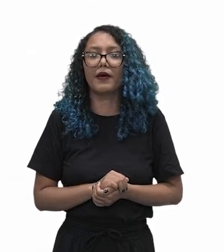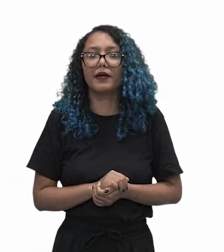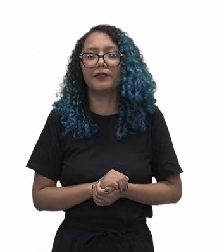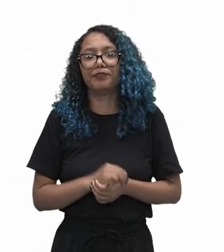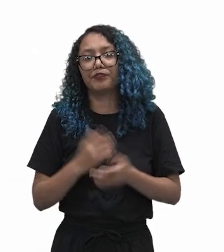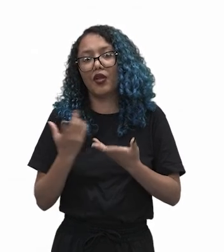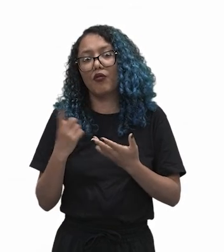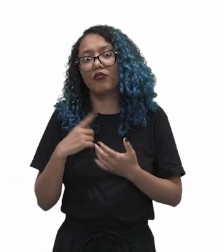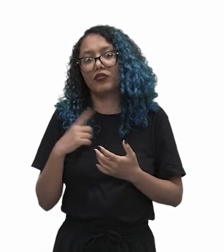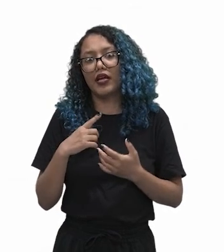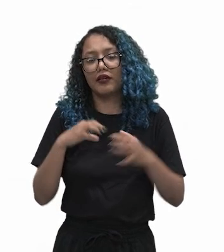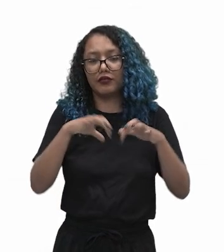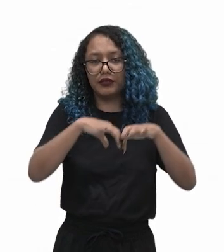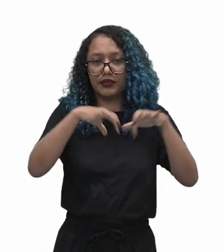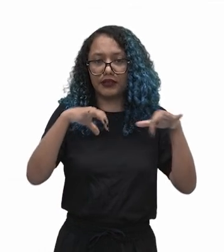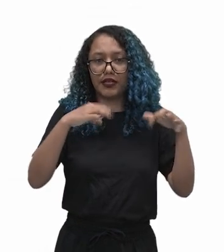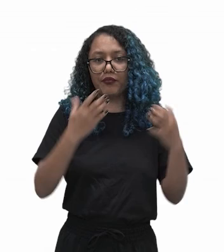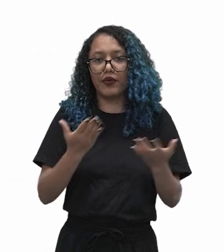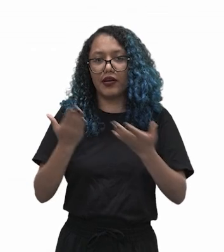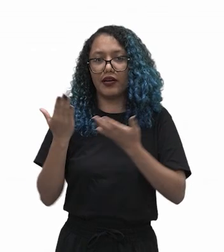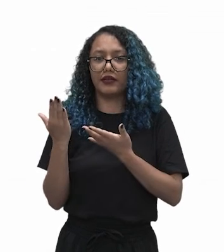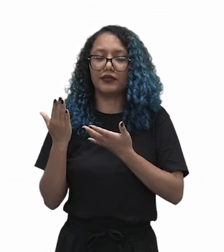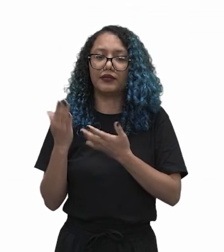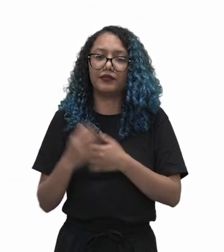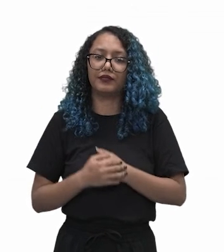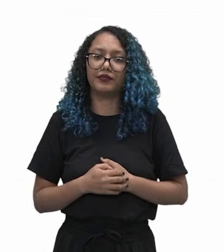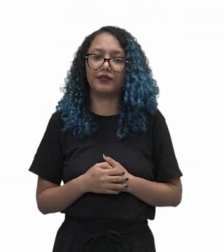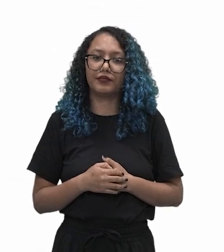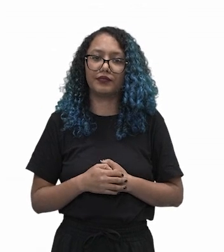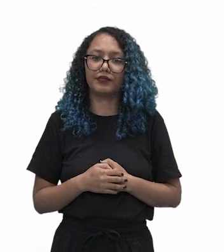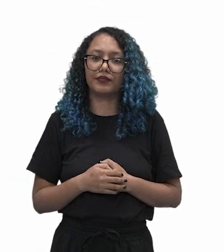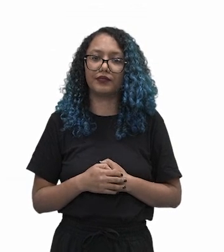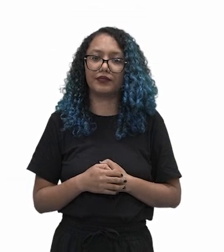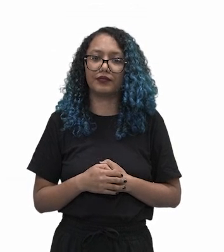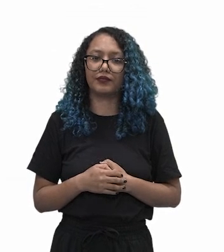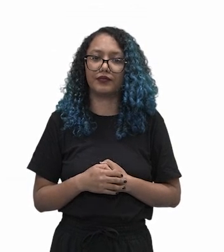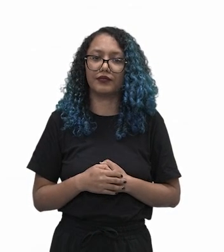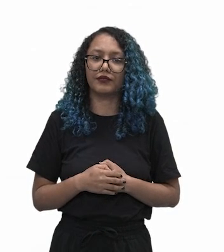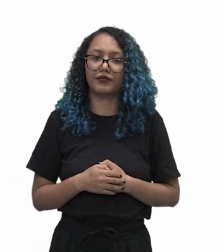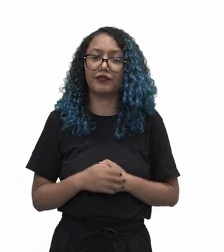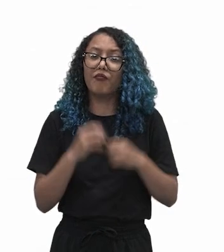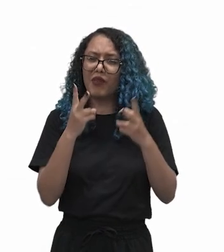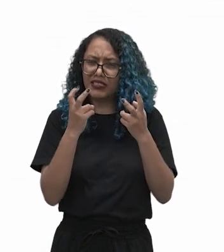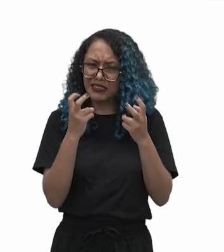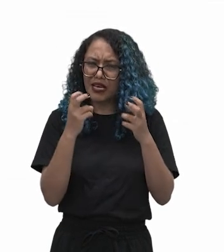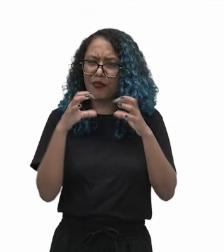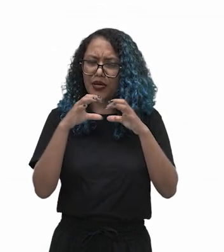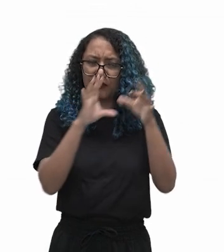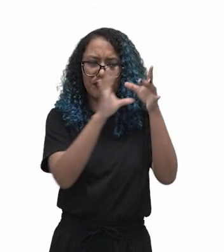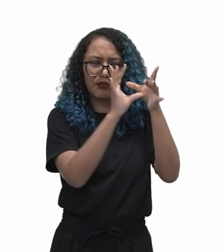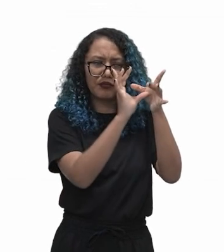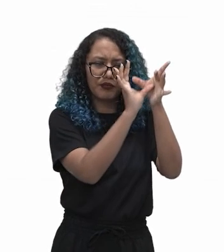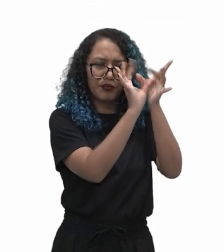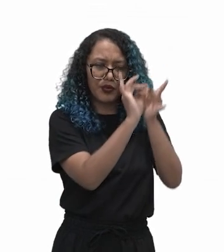Tá aqui, ó, 1,1 de feniletano. Consegue ver que eles estão isolados, eles não estão